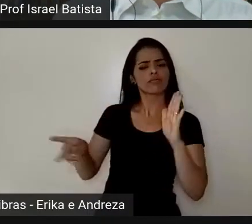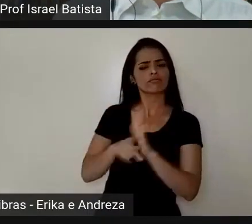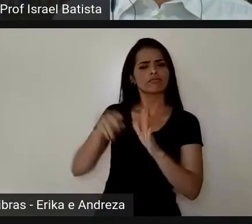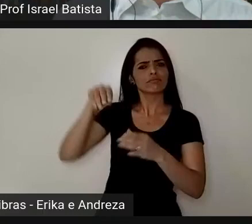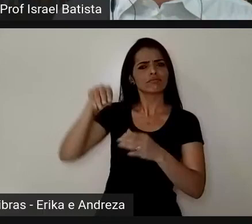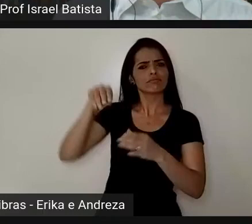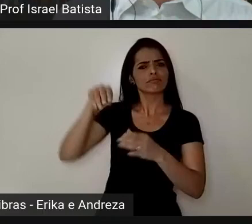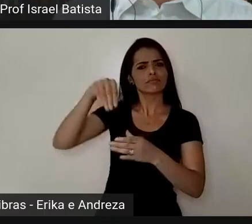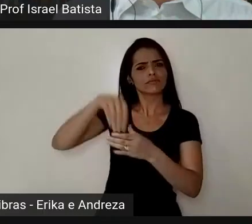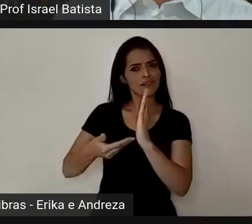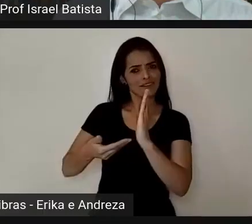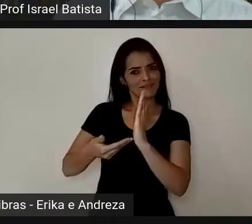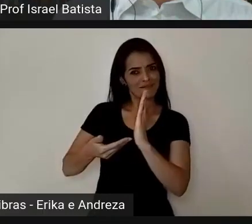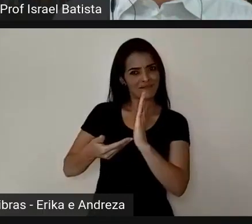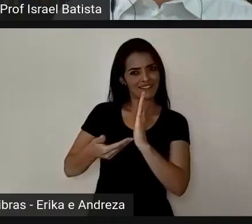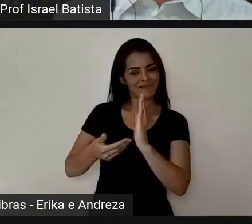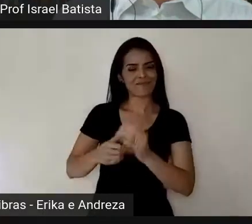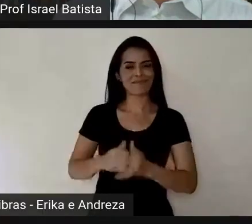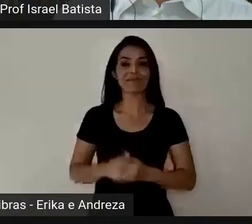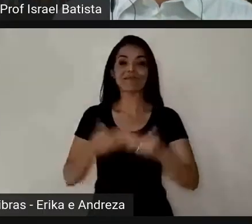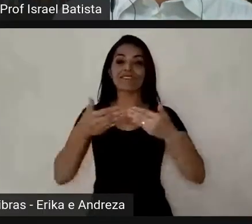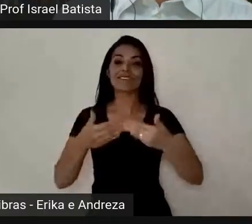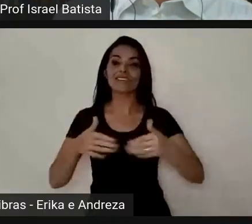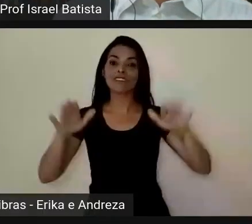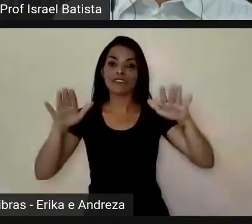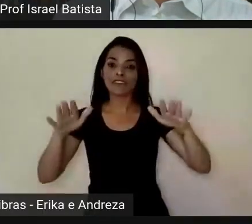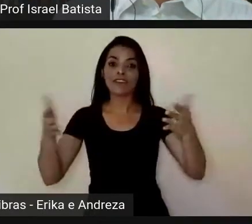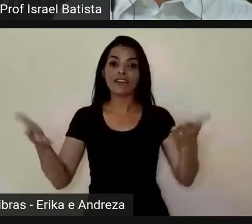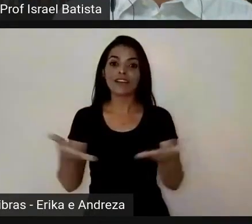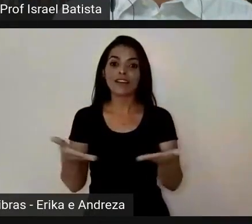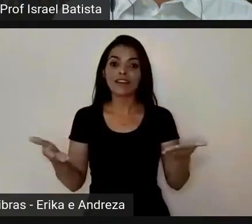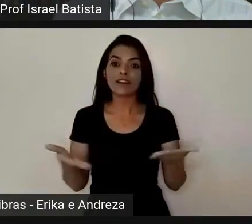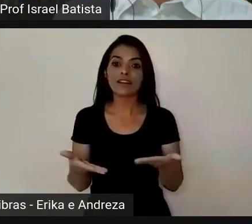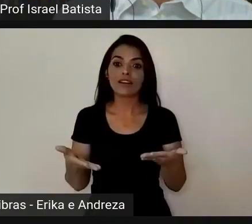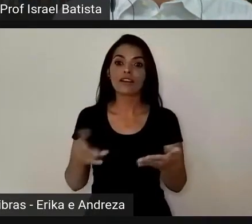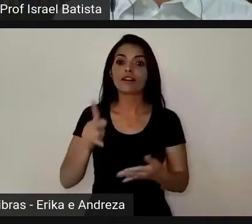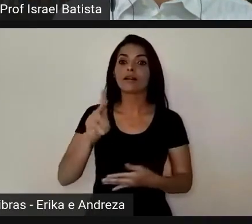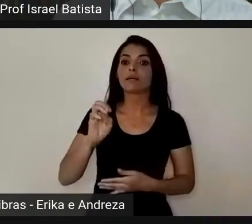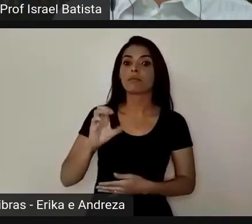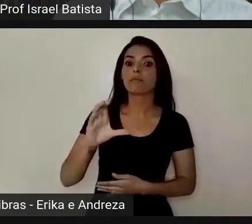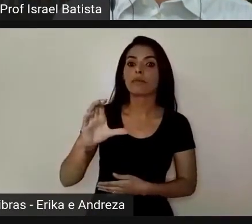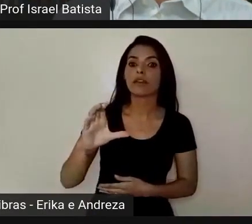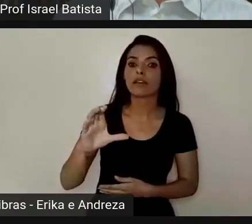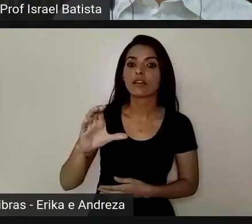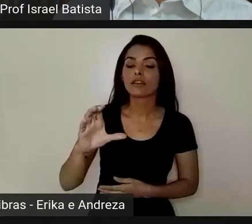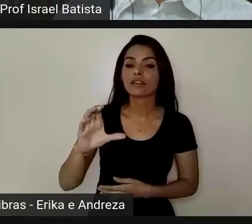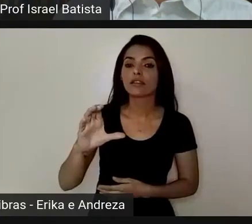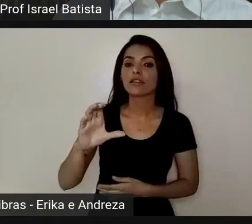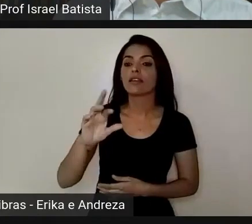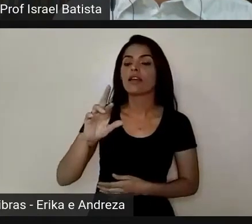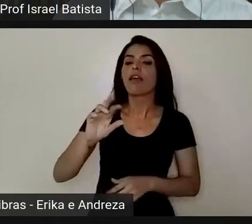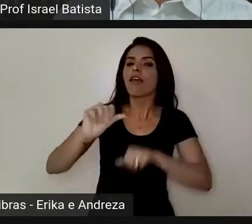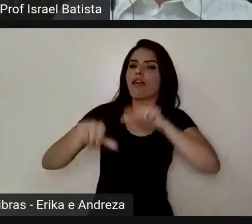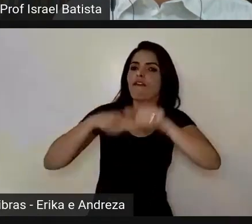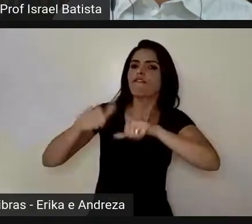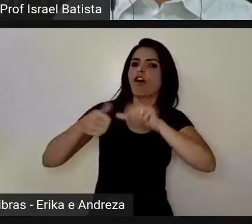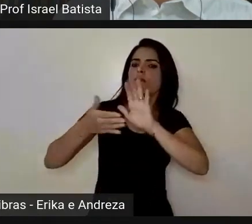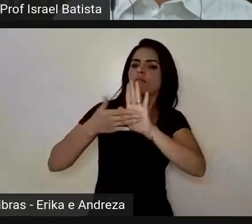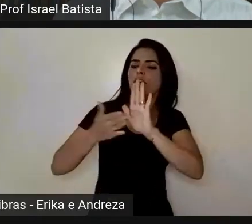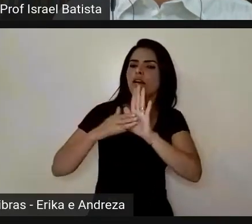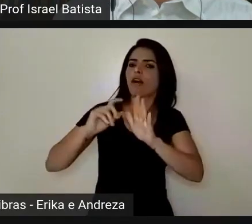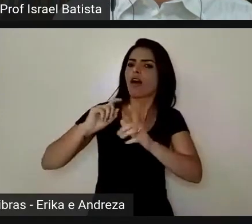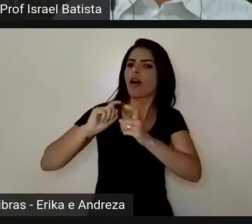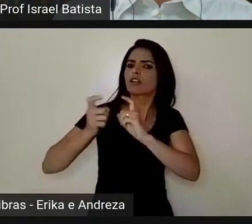Deputados. Estamos dando início ao nosso live sobre a PEC, cujo tema é a PEC da Reforma Administrativa enviada